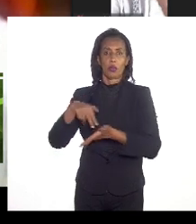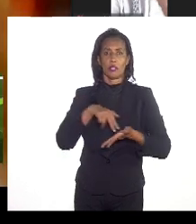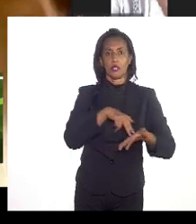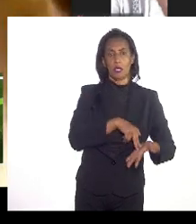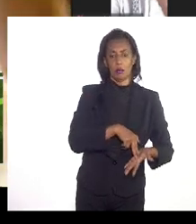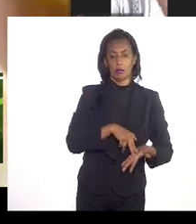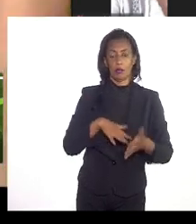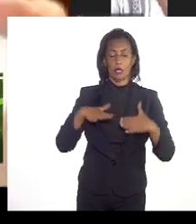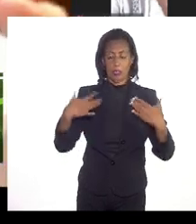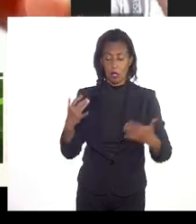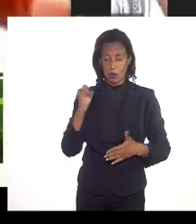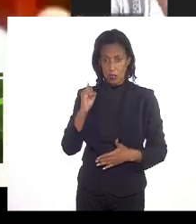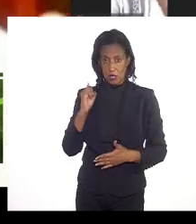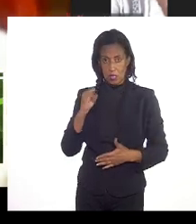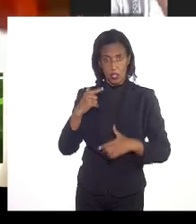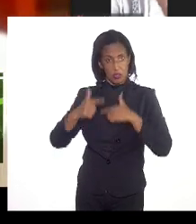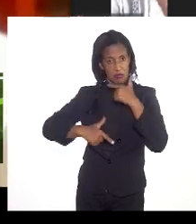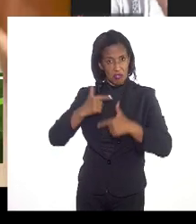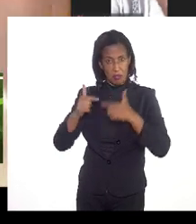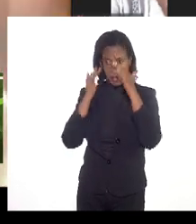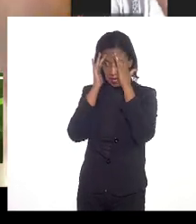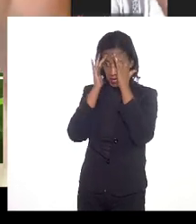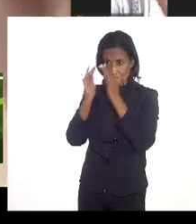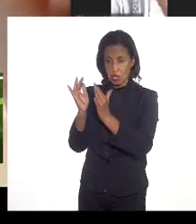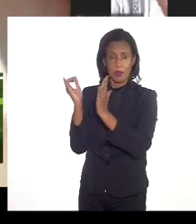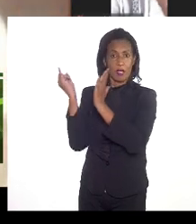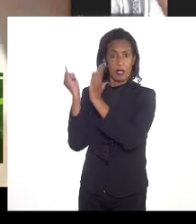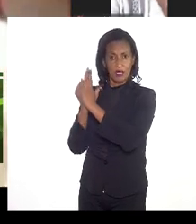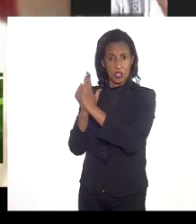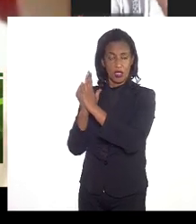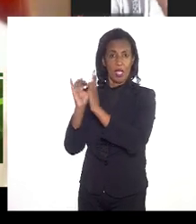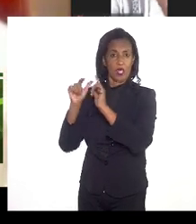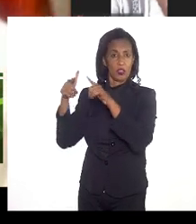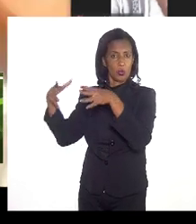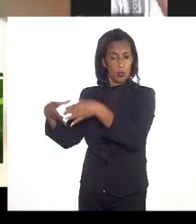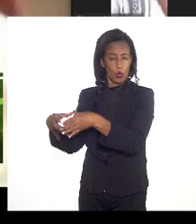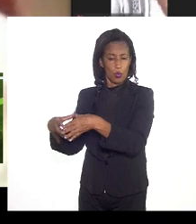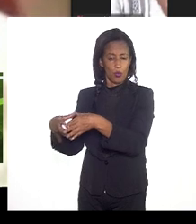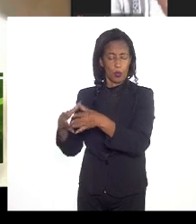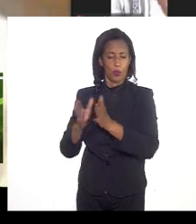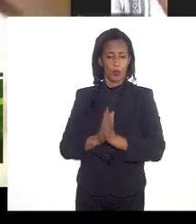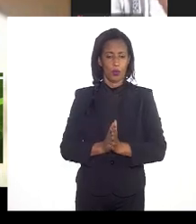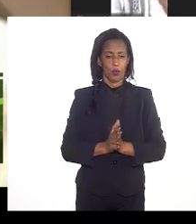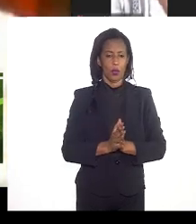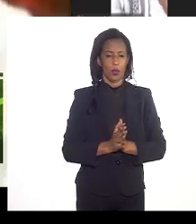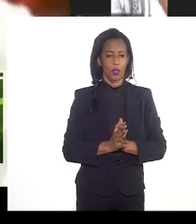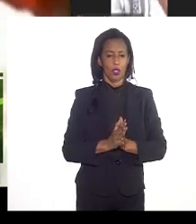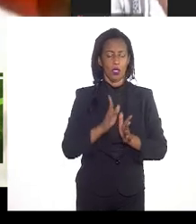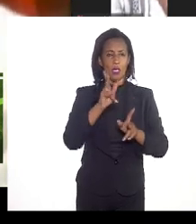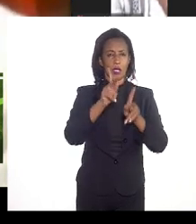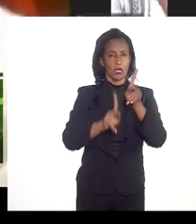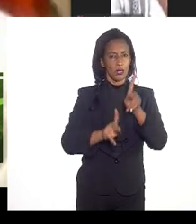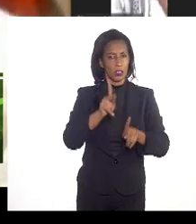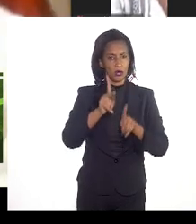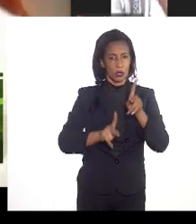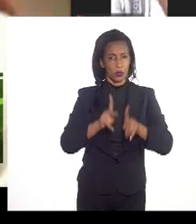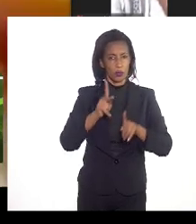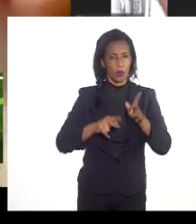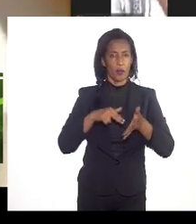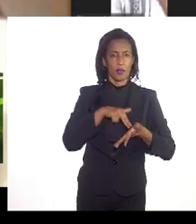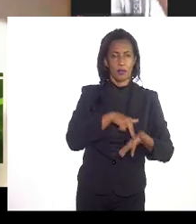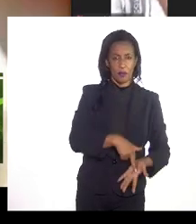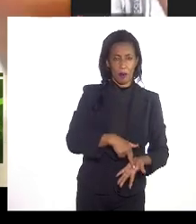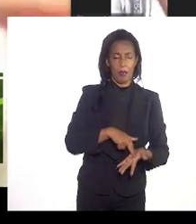tripé, respeitando a autodefinição da identidade, da autoatribuição da identidade, então, os povos e comunidades tradicionais se afirmaram como tais, têm